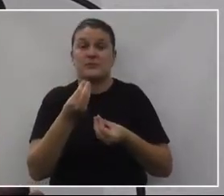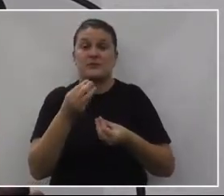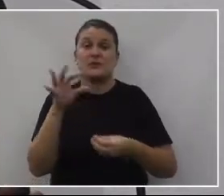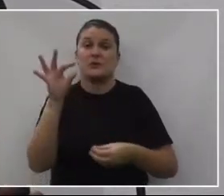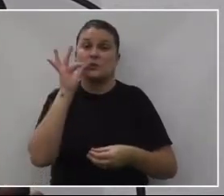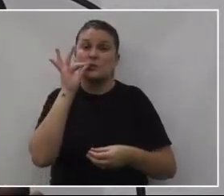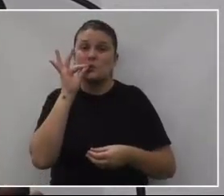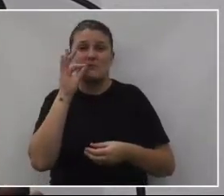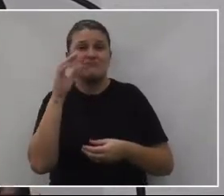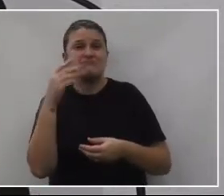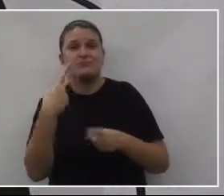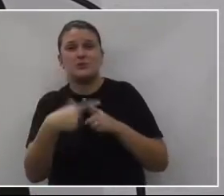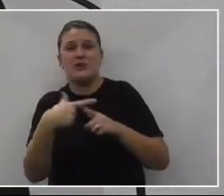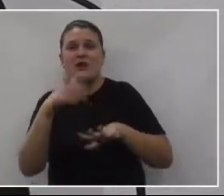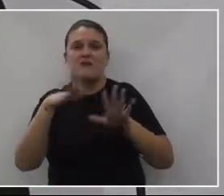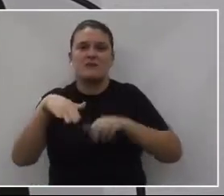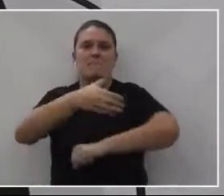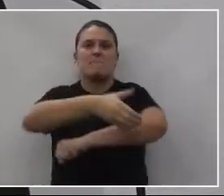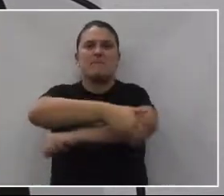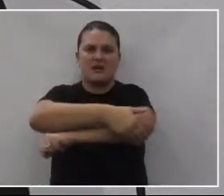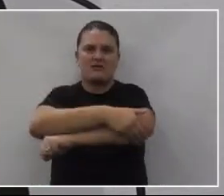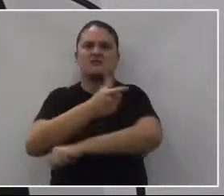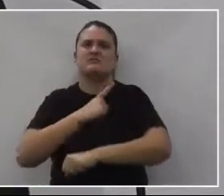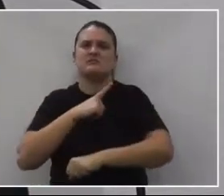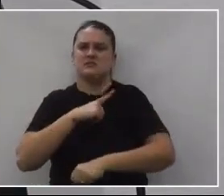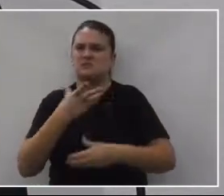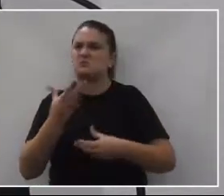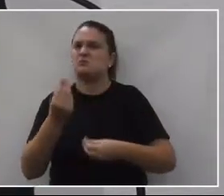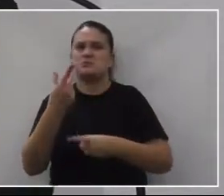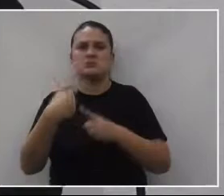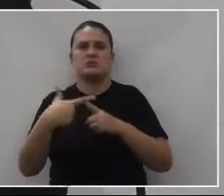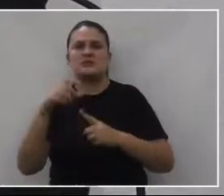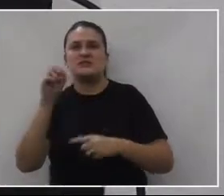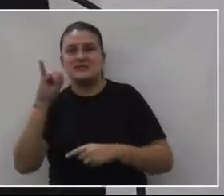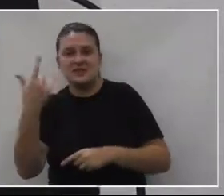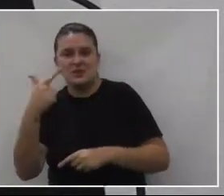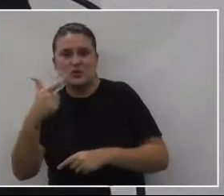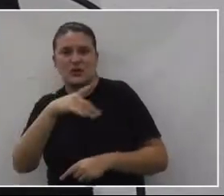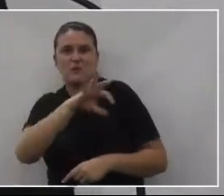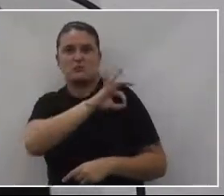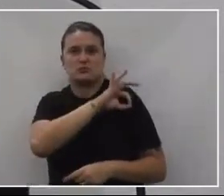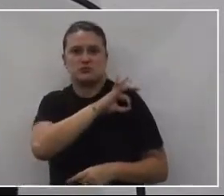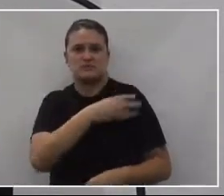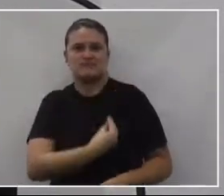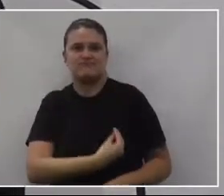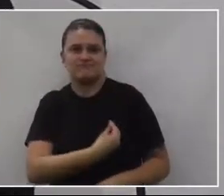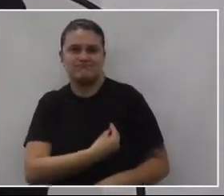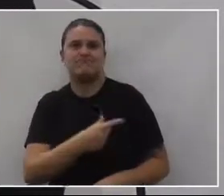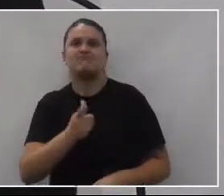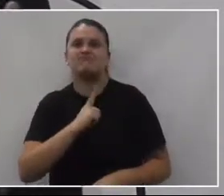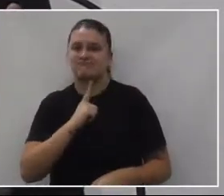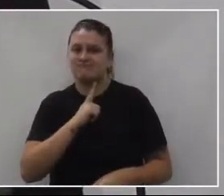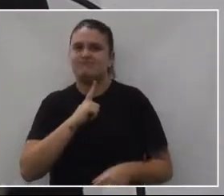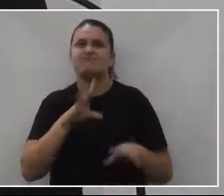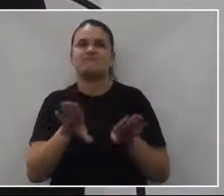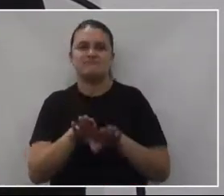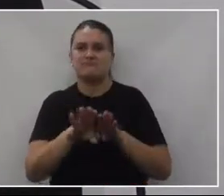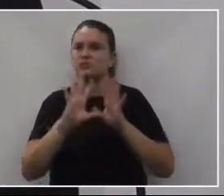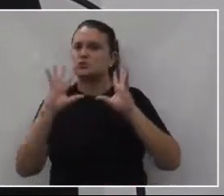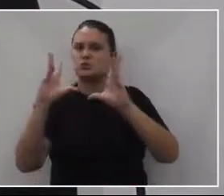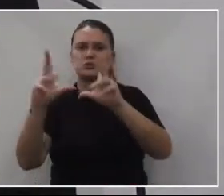fala, né? Se passar em algumas praças aí de União da Vitória que não tem a presença naquele momento da polícia ali, é algo que está